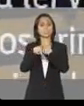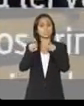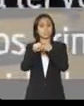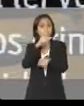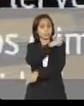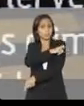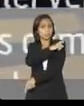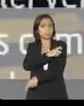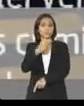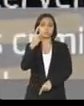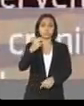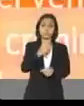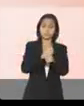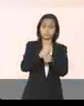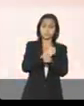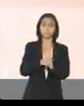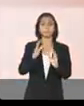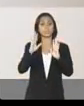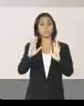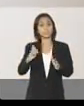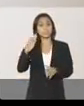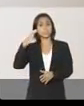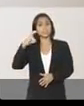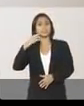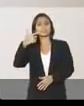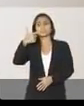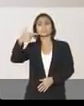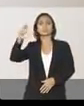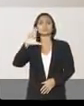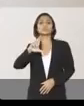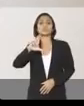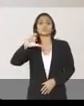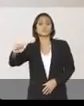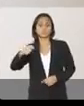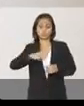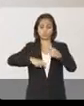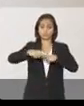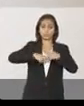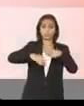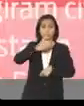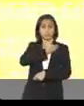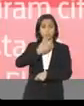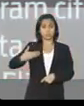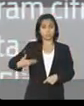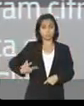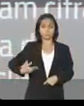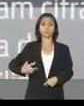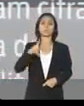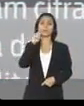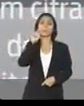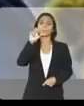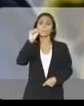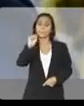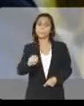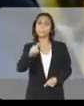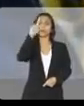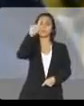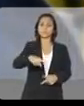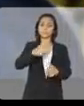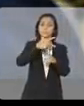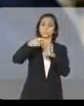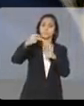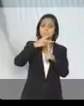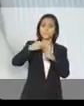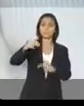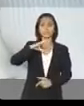do Rio por 2 mandatos. Já o outro candidato nunca foi gestor público. Eduardo Paes enfrentou e